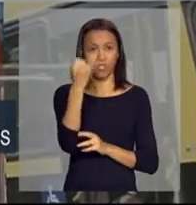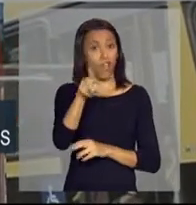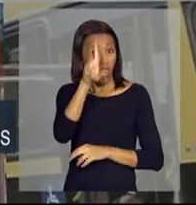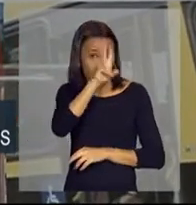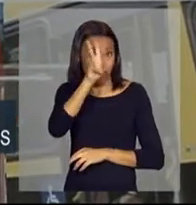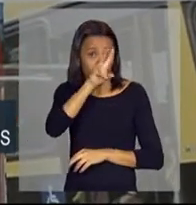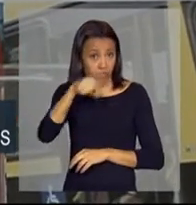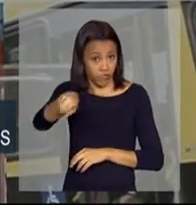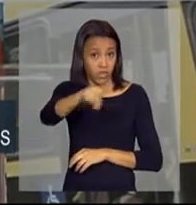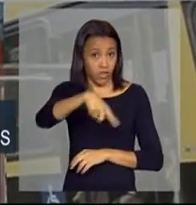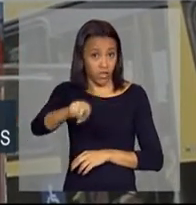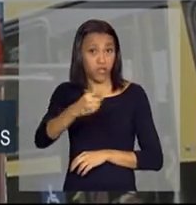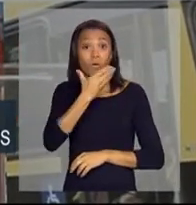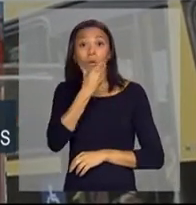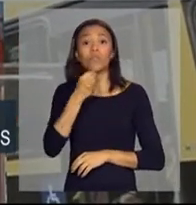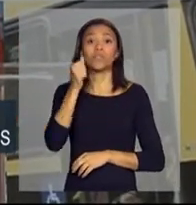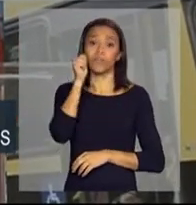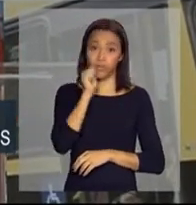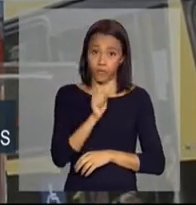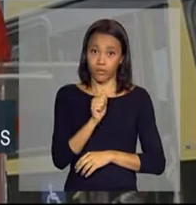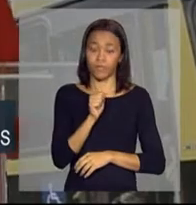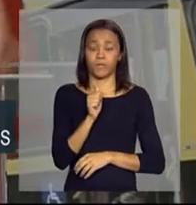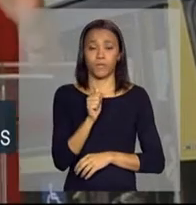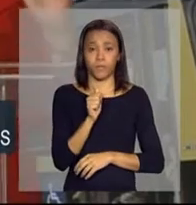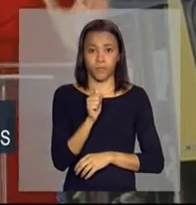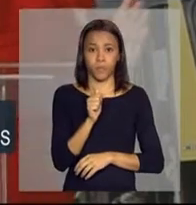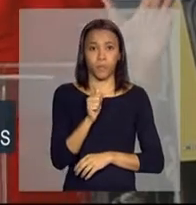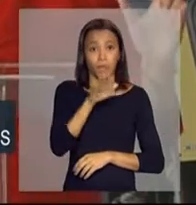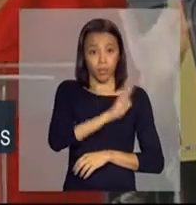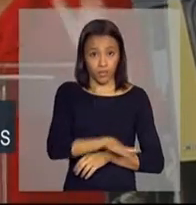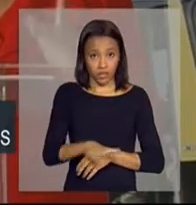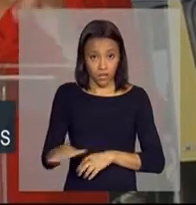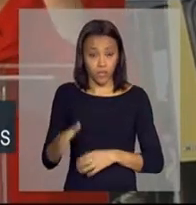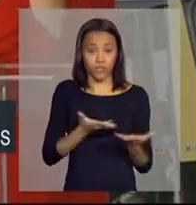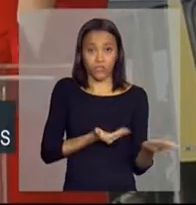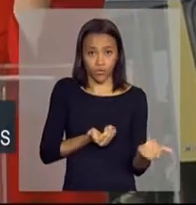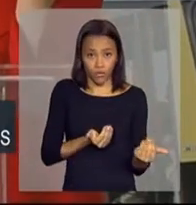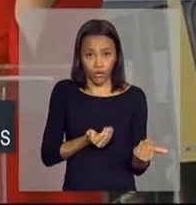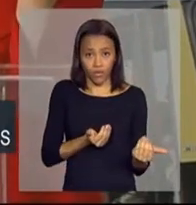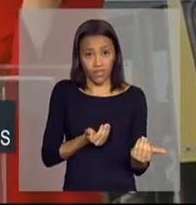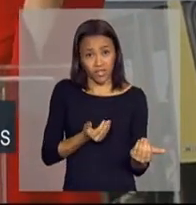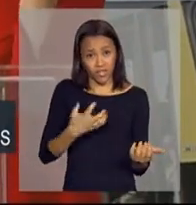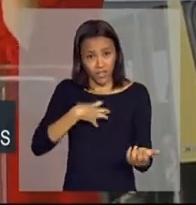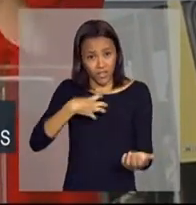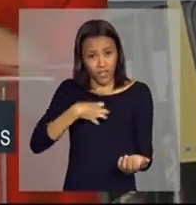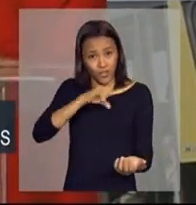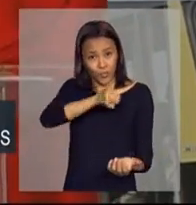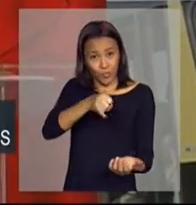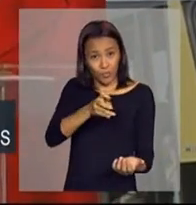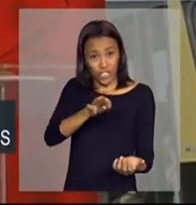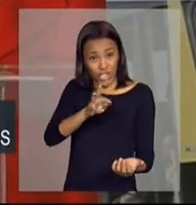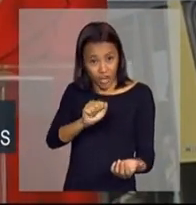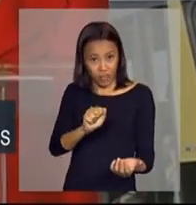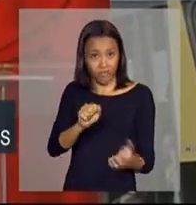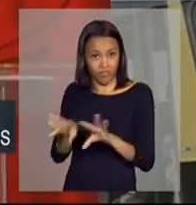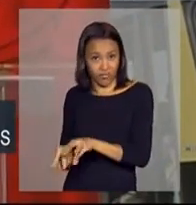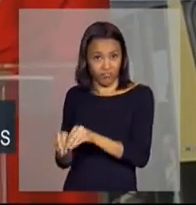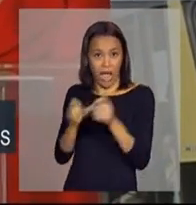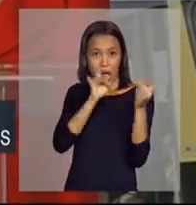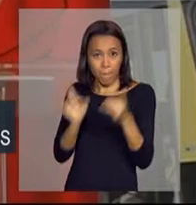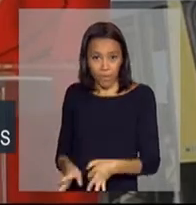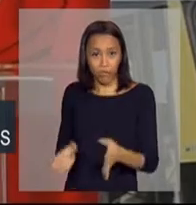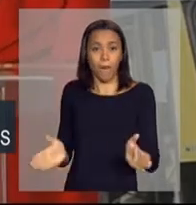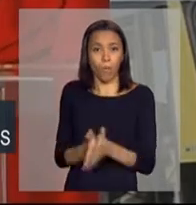são homens e mulheres. As crianças e os jovens têm um jeito de sair da pobreza extrema e